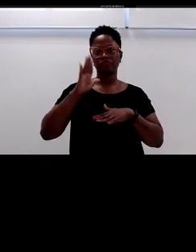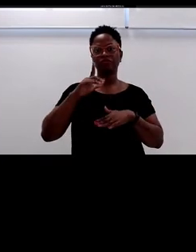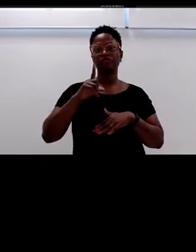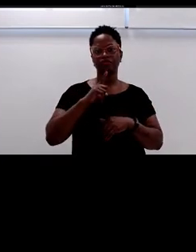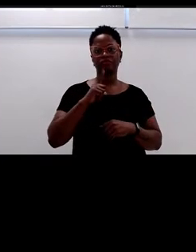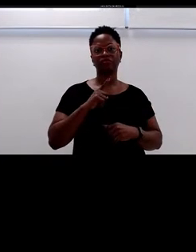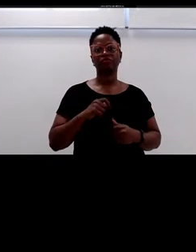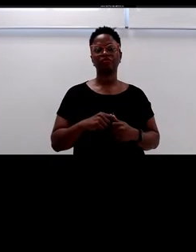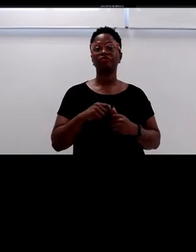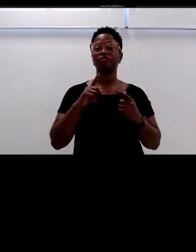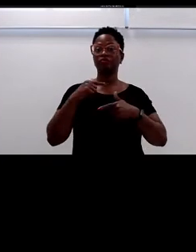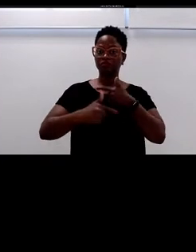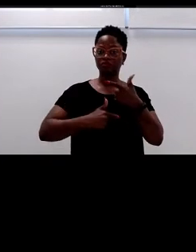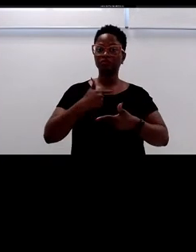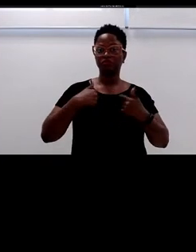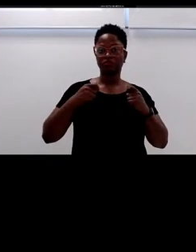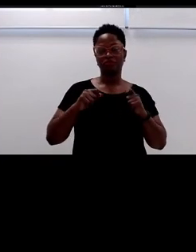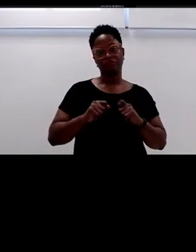com o trabalho que foi feito.